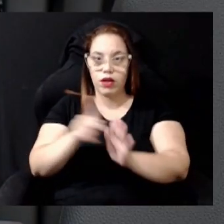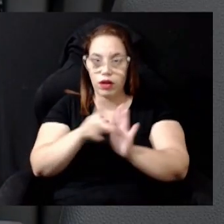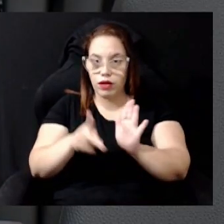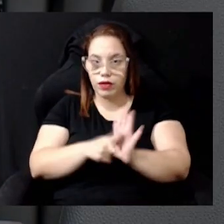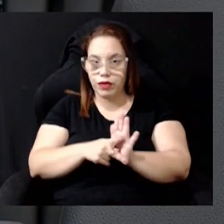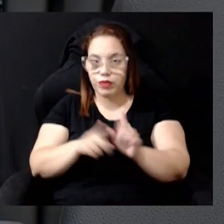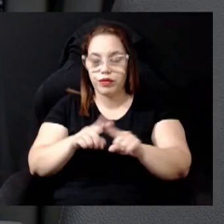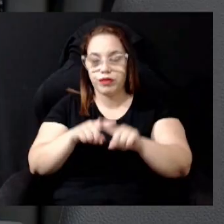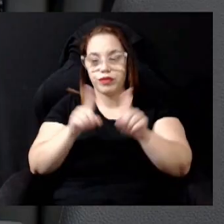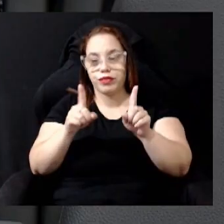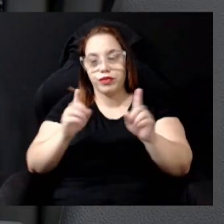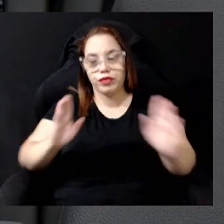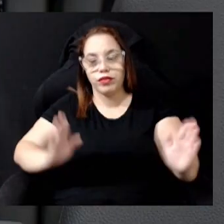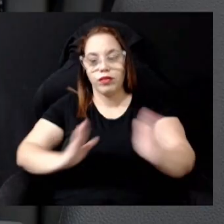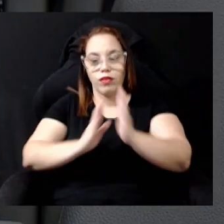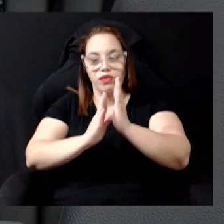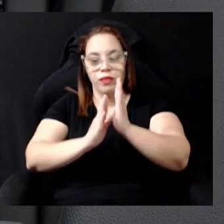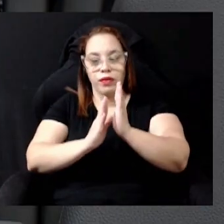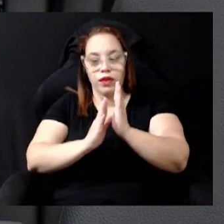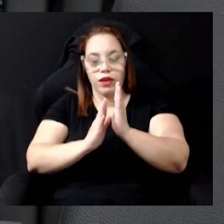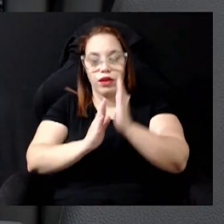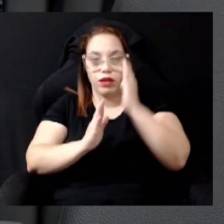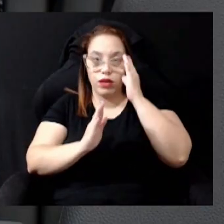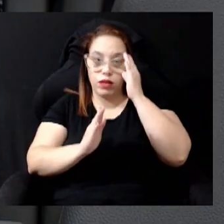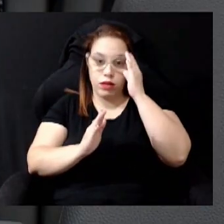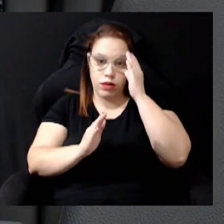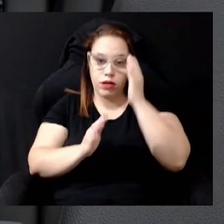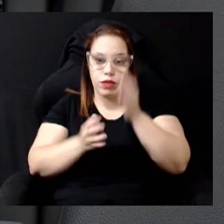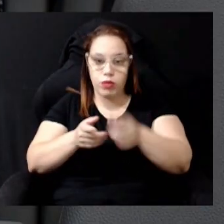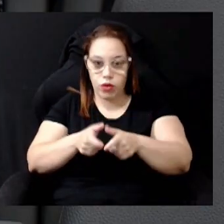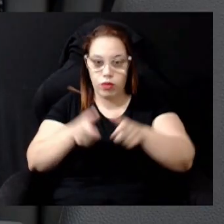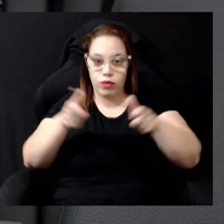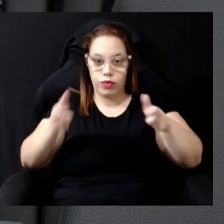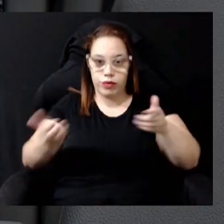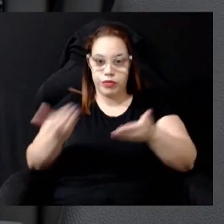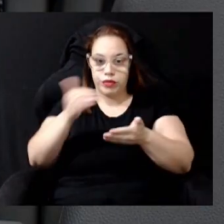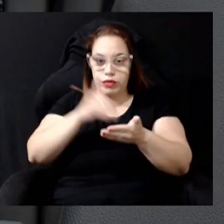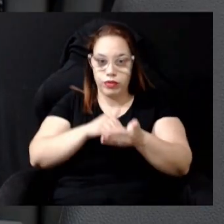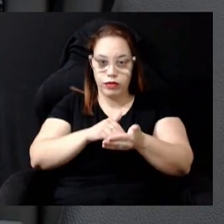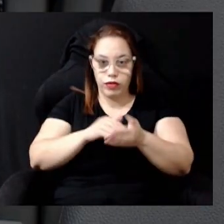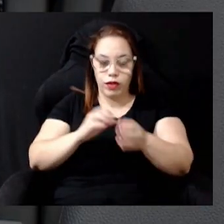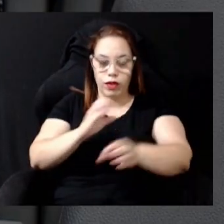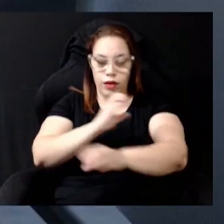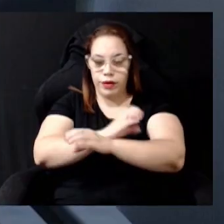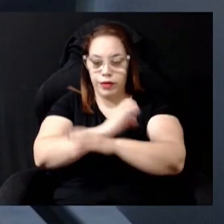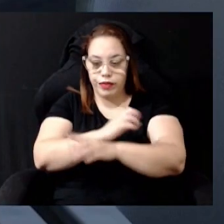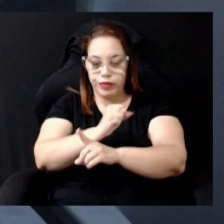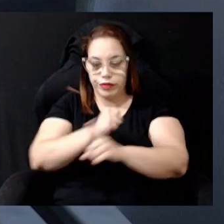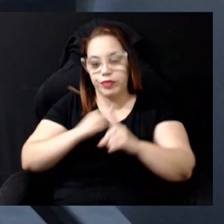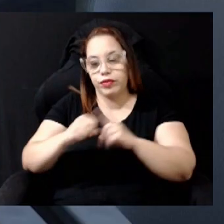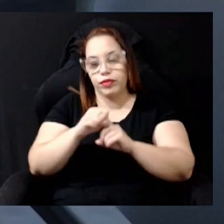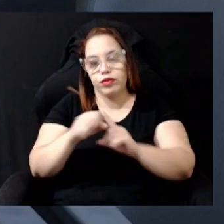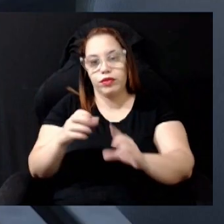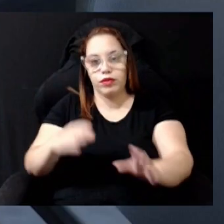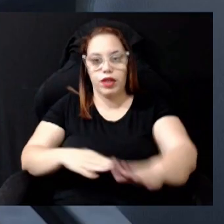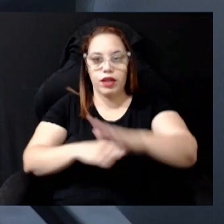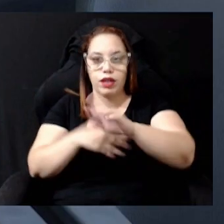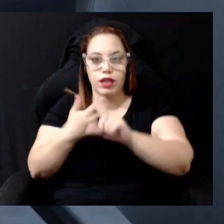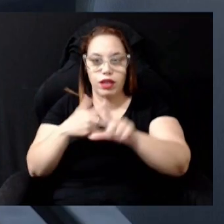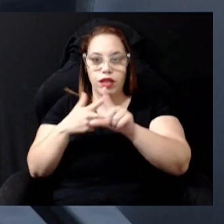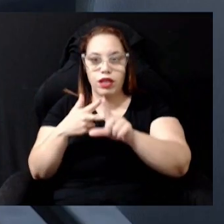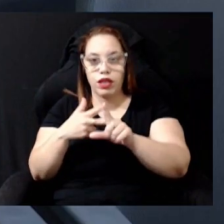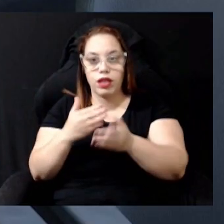ela tem essa capacidade de escuta um pouco maior, trazendo a sociedade civil para dentro da Casa Legislativa. Foi a partir daí, então, que